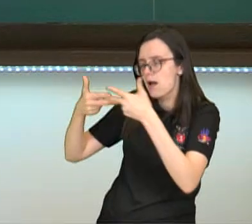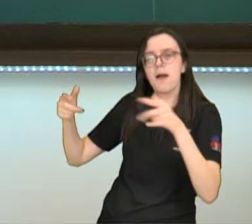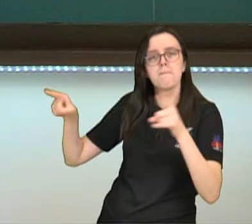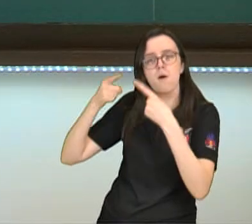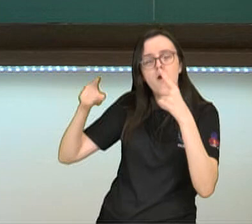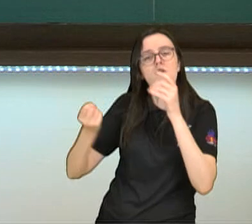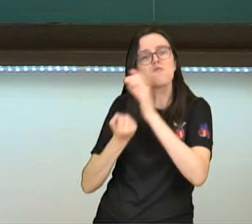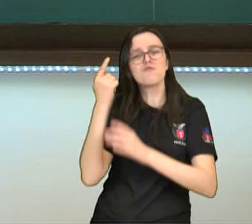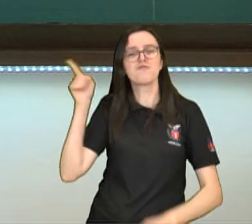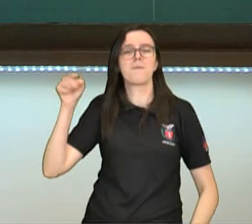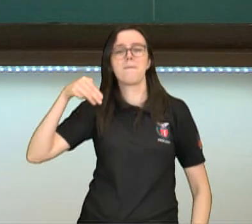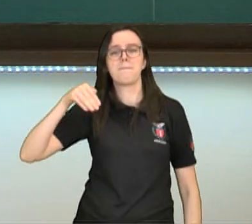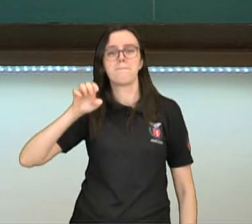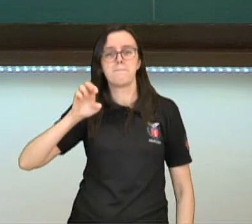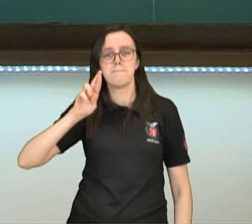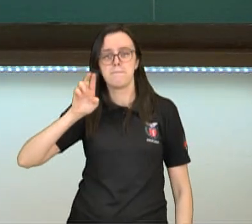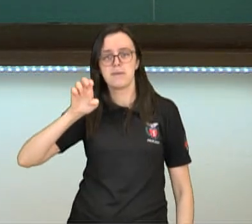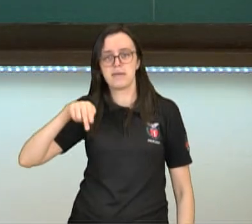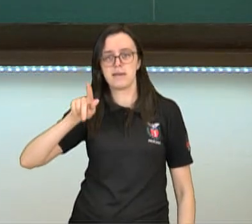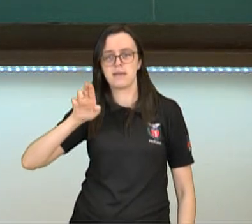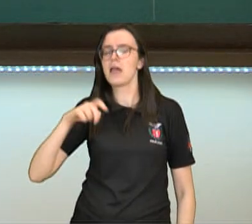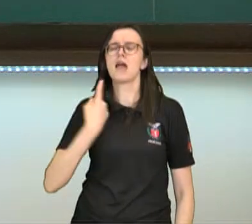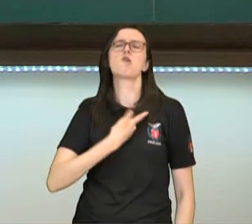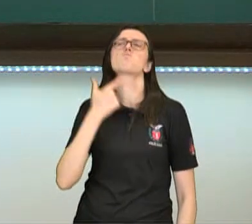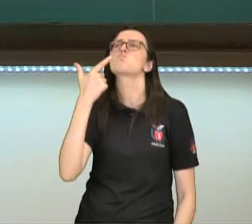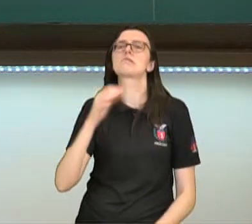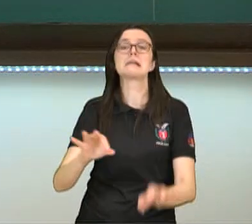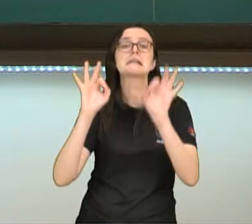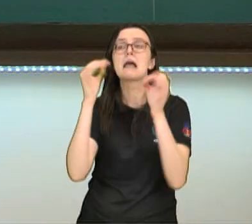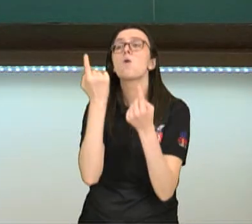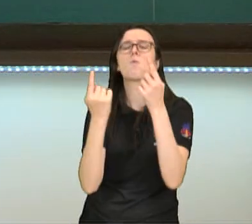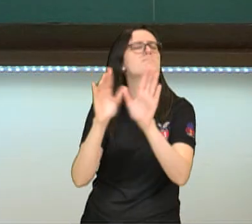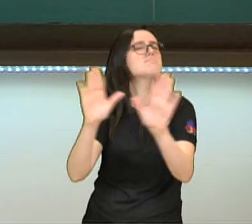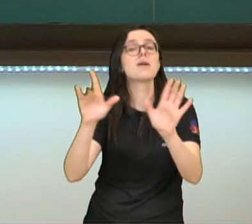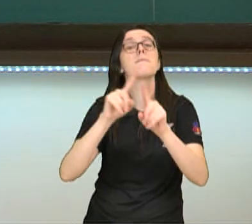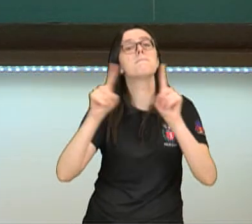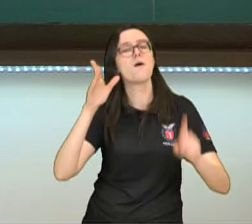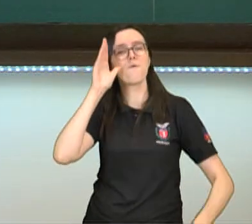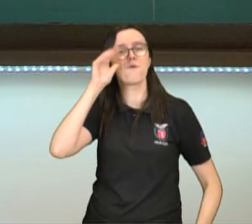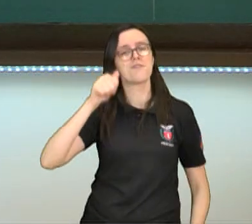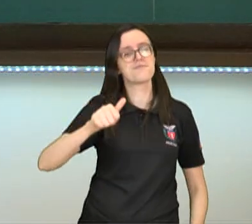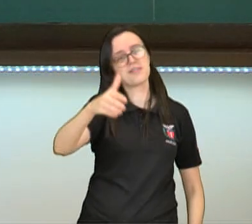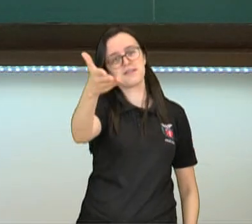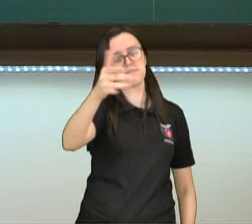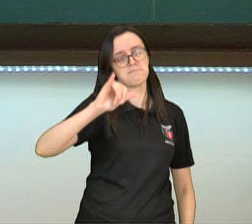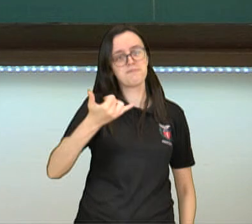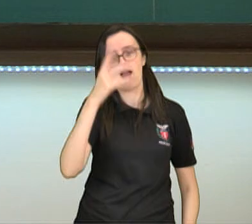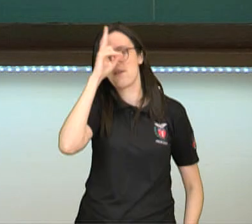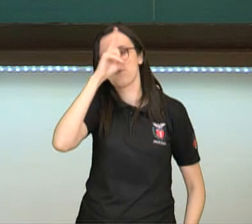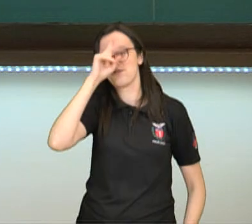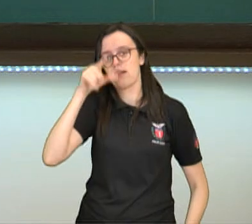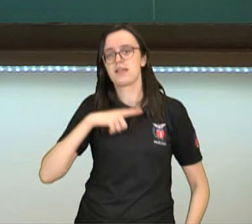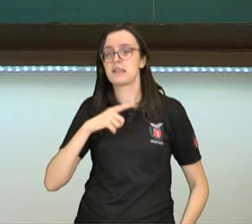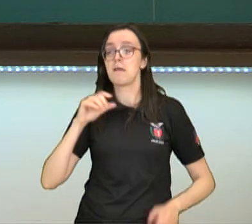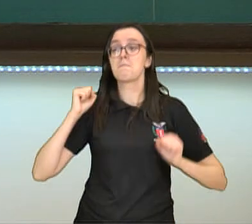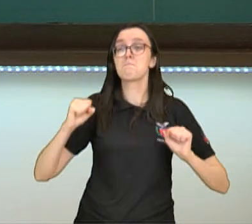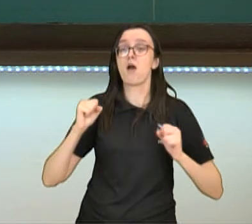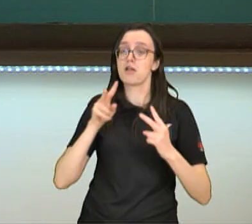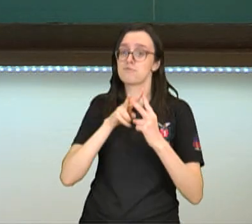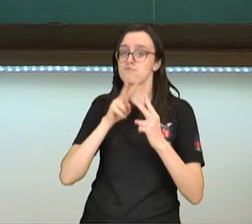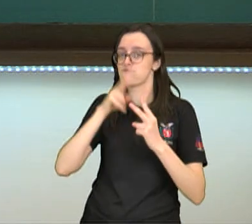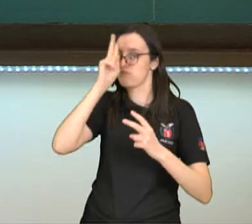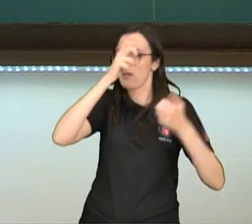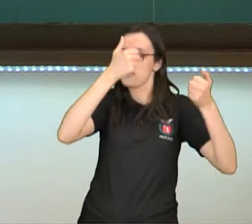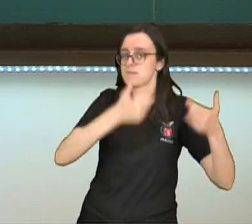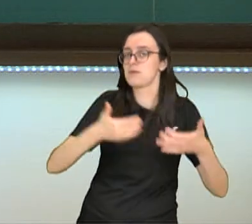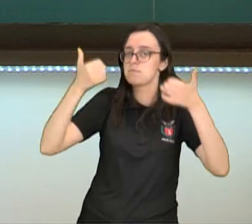o merengue. Então, nós não temos qual é a versão correta, mas fica essa curiosidade histórica dessas duas possíveis versões